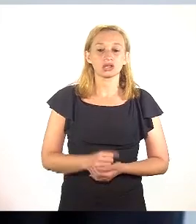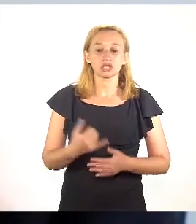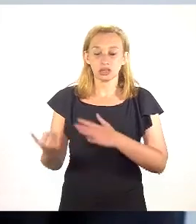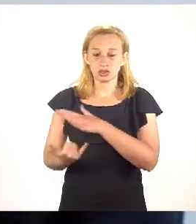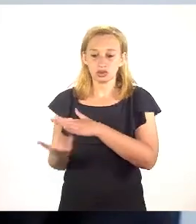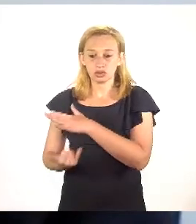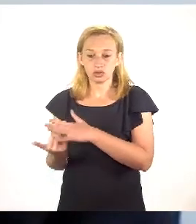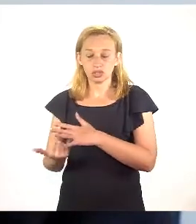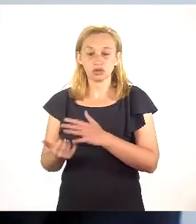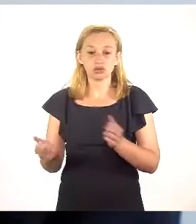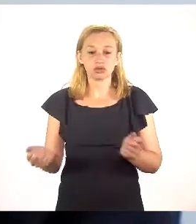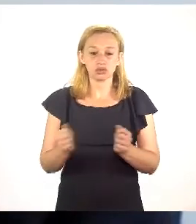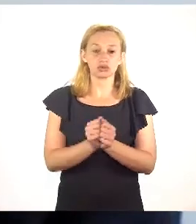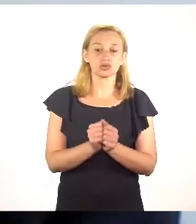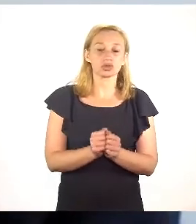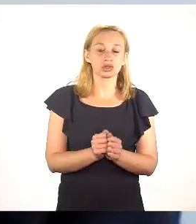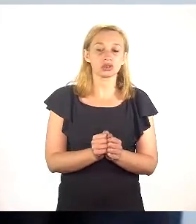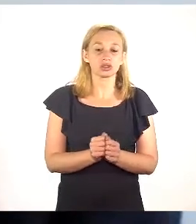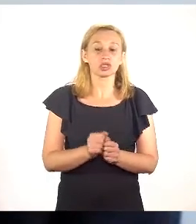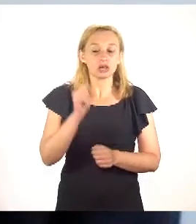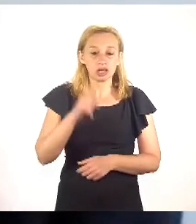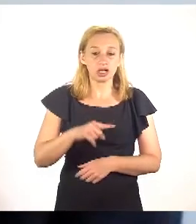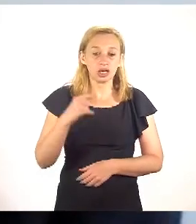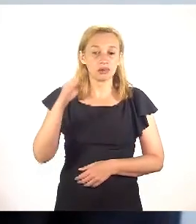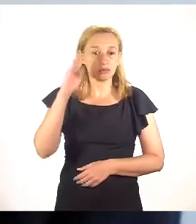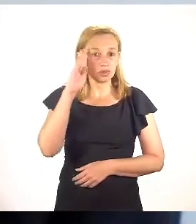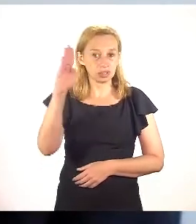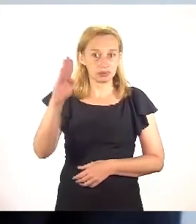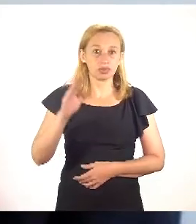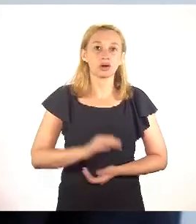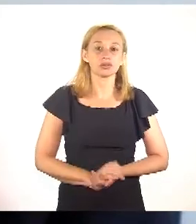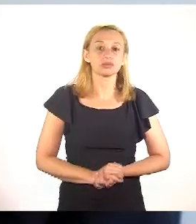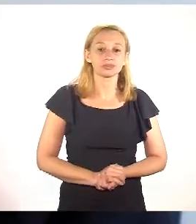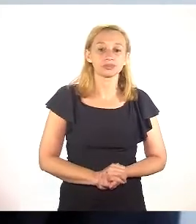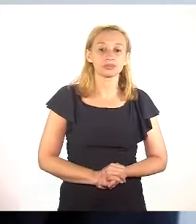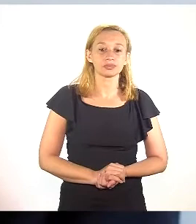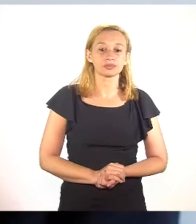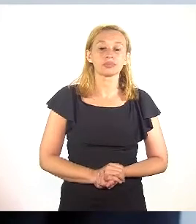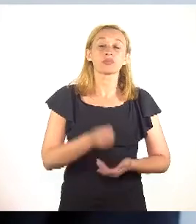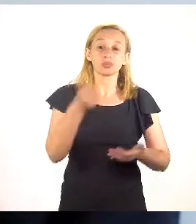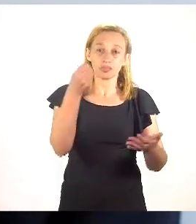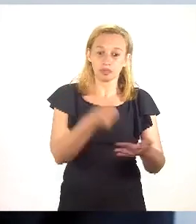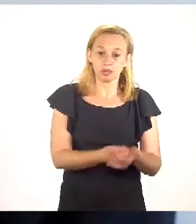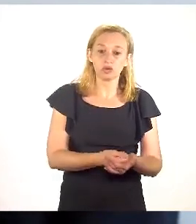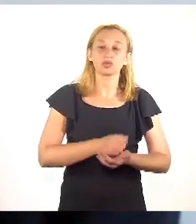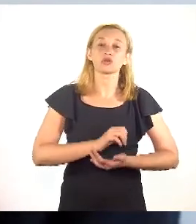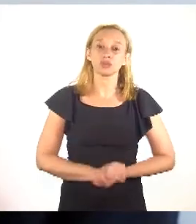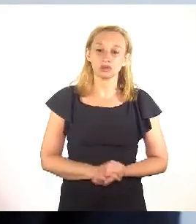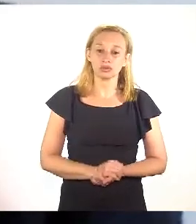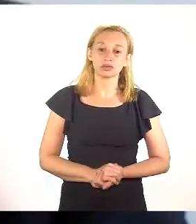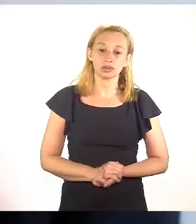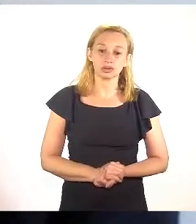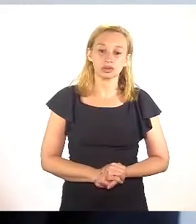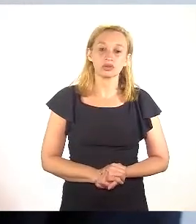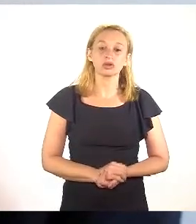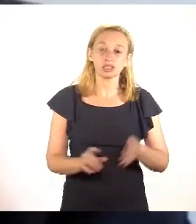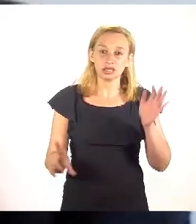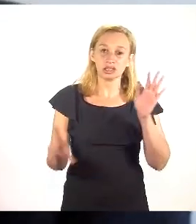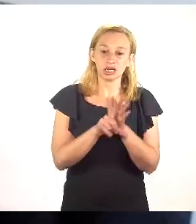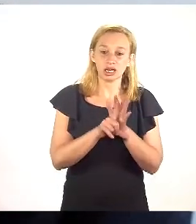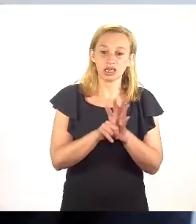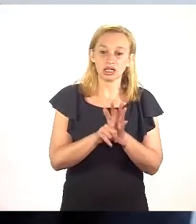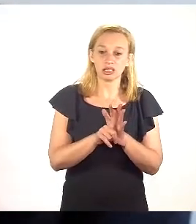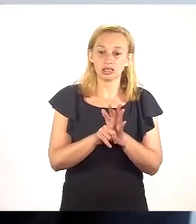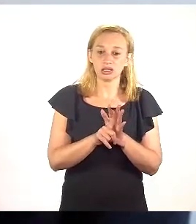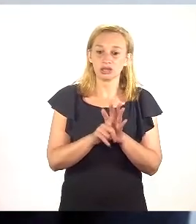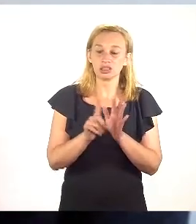agência, que é um ponto imprescindível para o cumprimento, para o estabelecimento, para que essa lei não seja uma lei